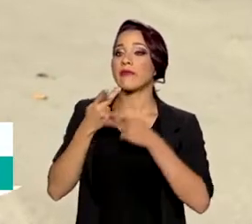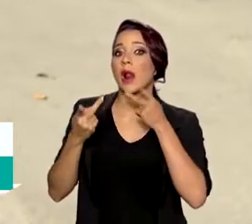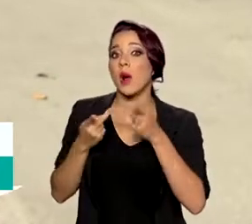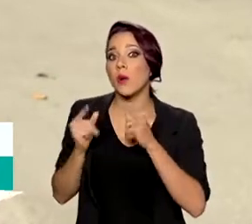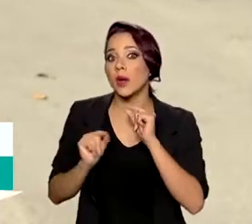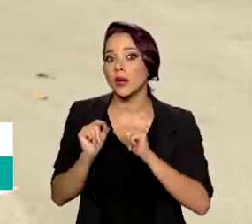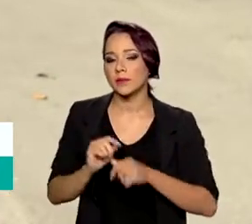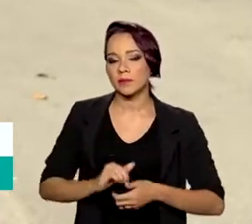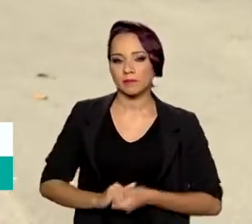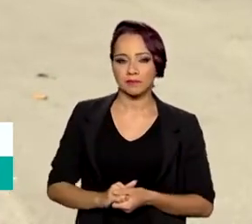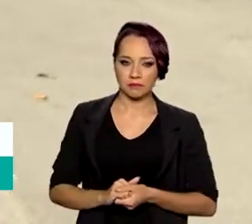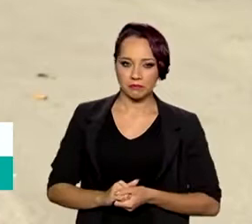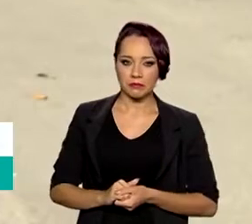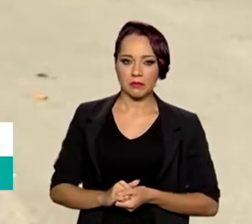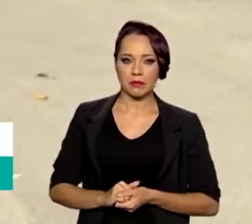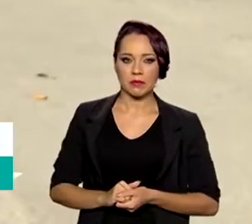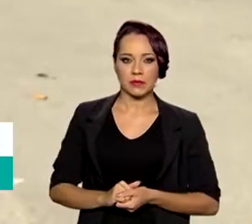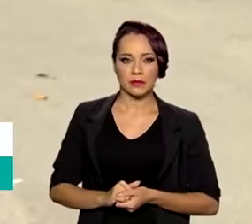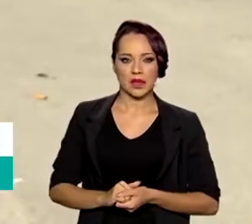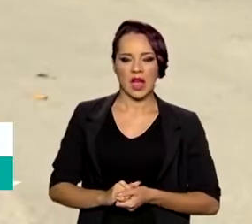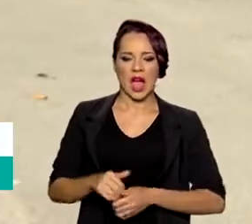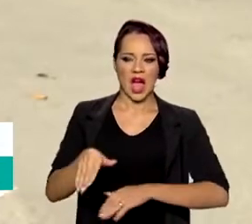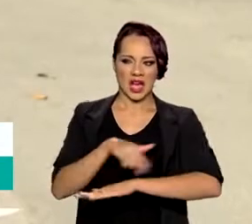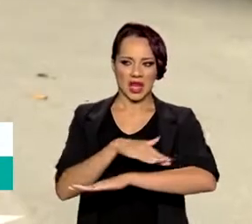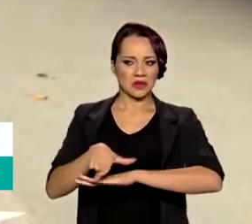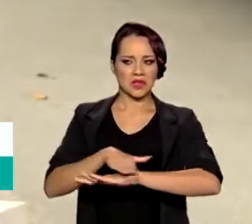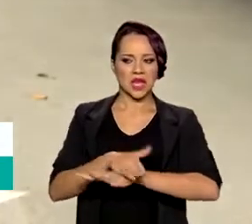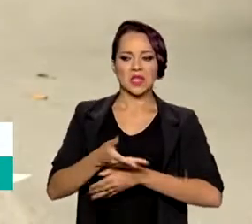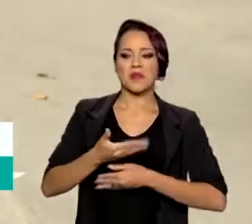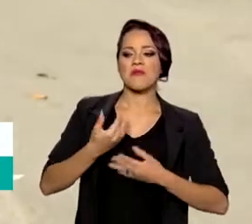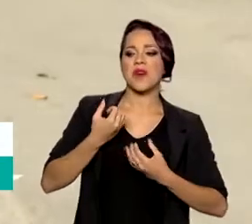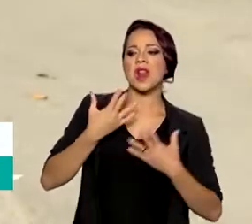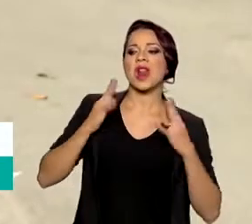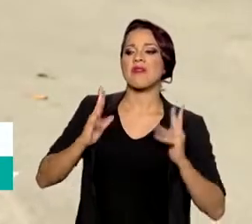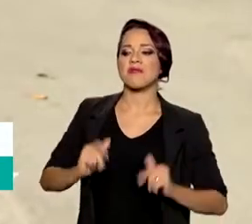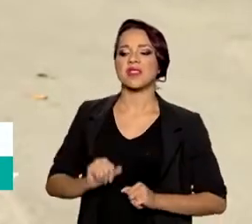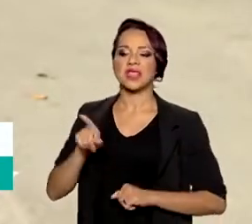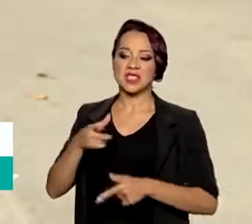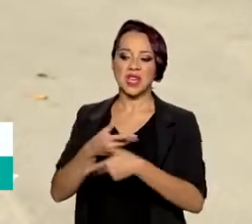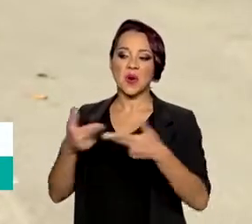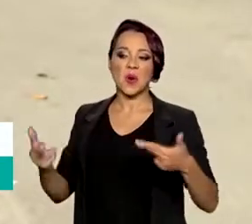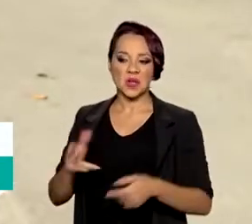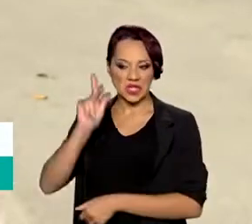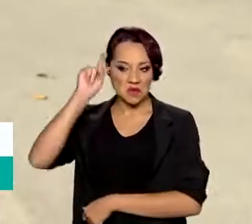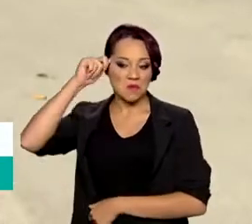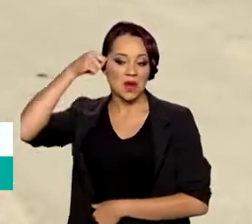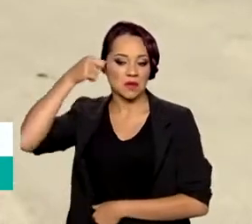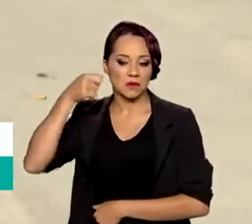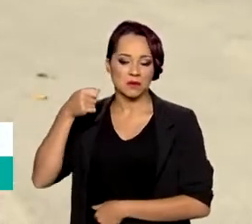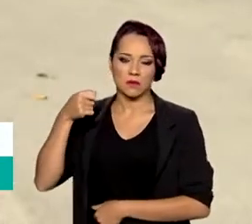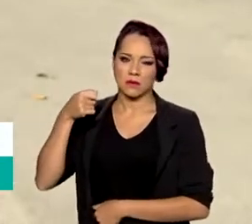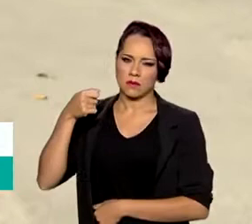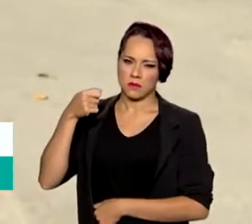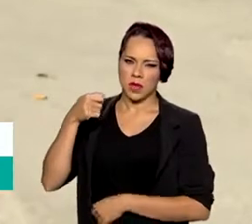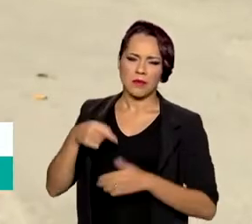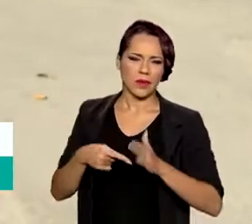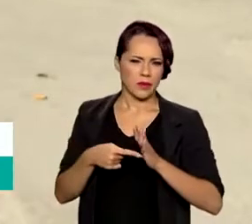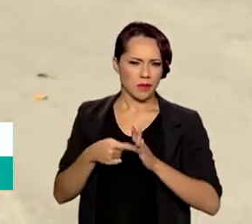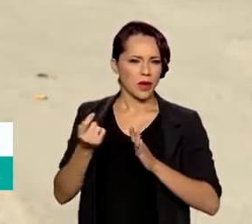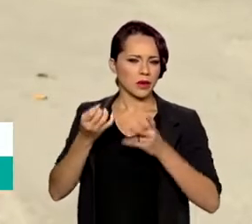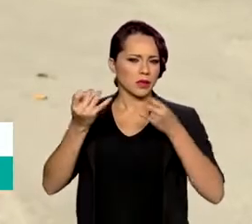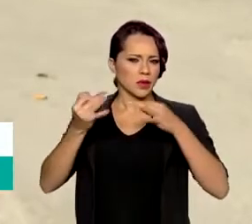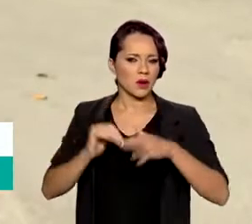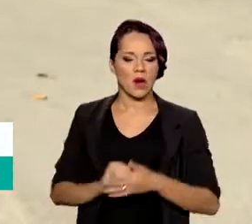palavras: "A calçada não foi lavada, isso é coisa de preto." Primeiro ele quis justificar,